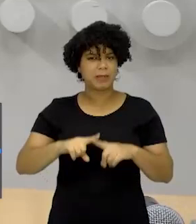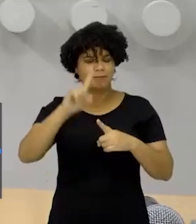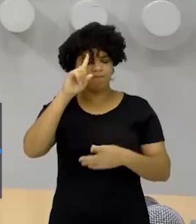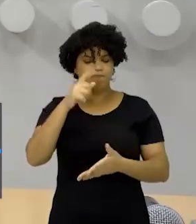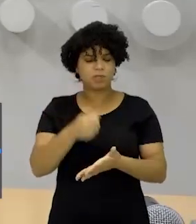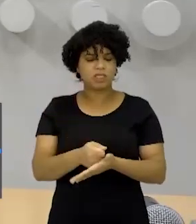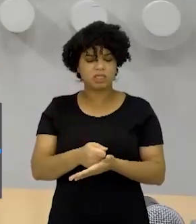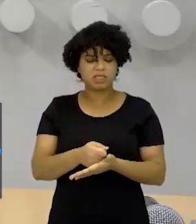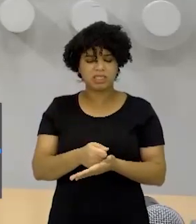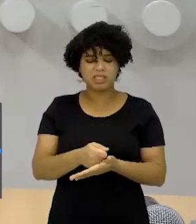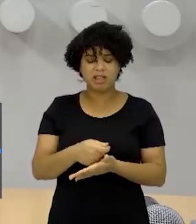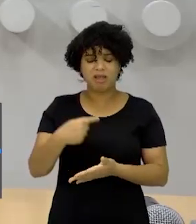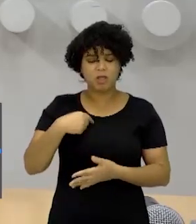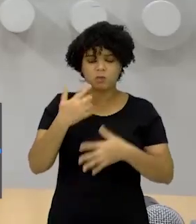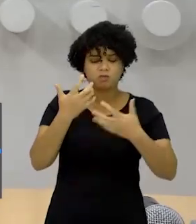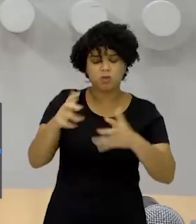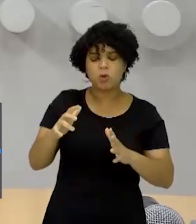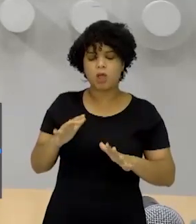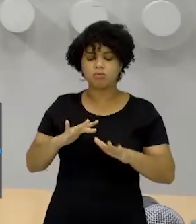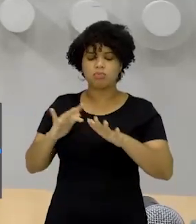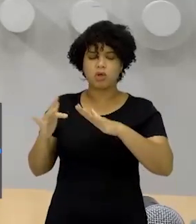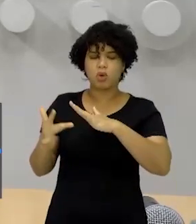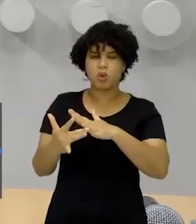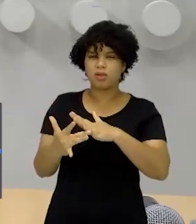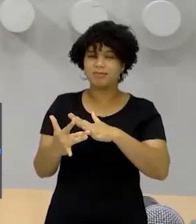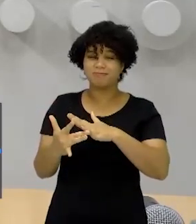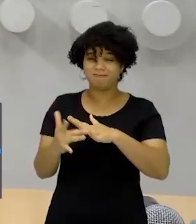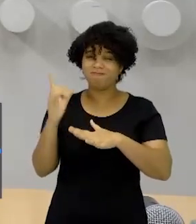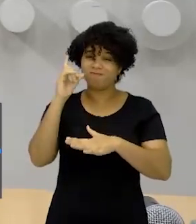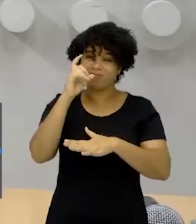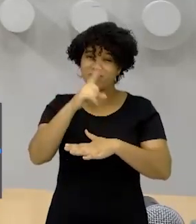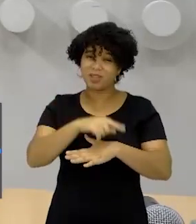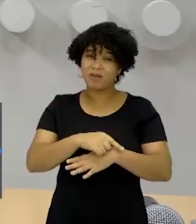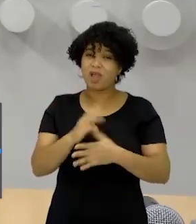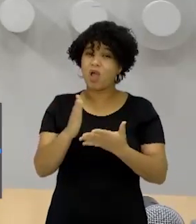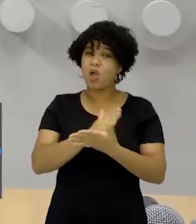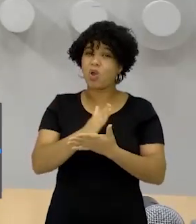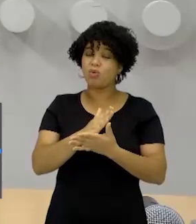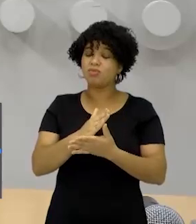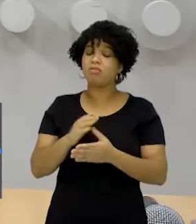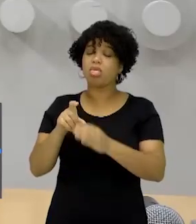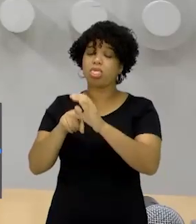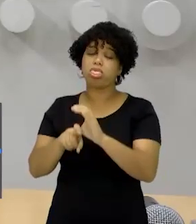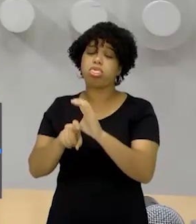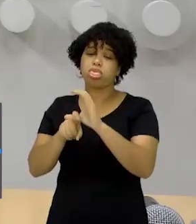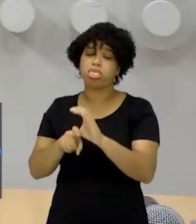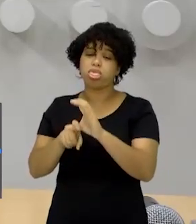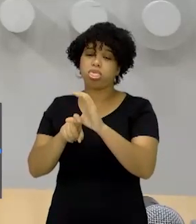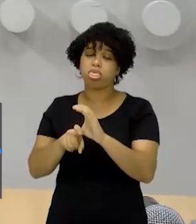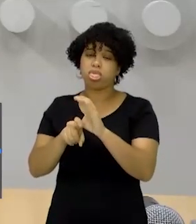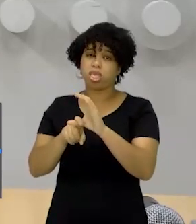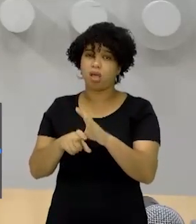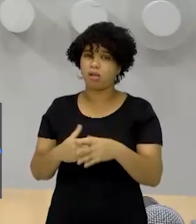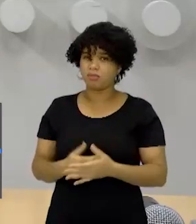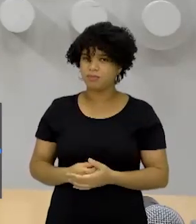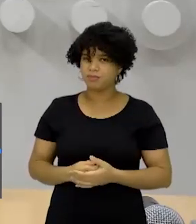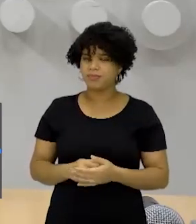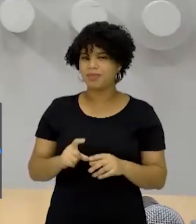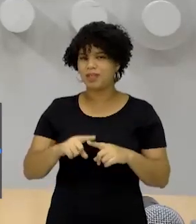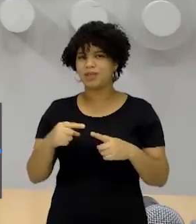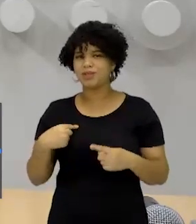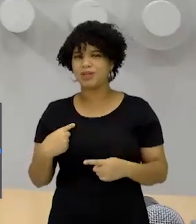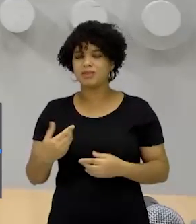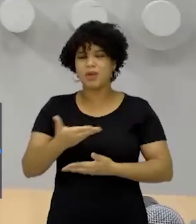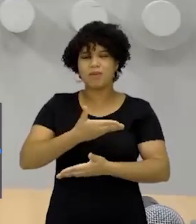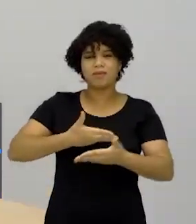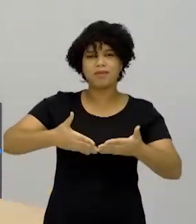pela dependência de participação em um mundo virtual significa amadurecer a ideia de conviver de uma forma mais simples e